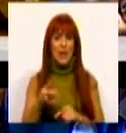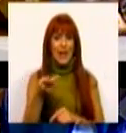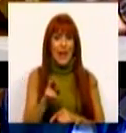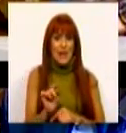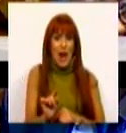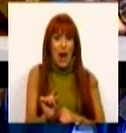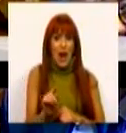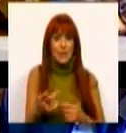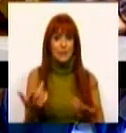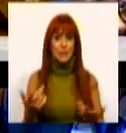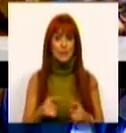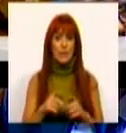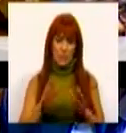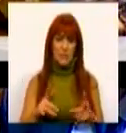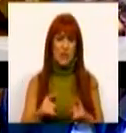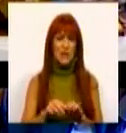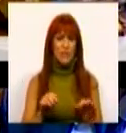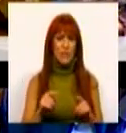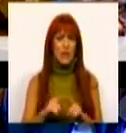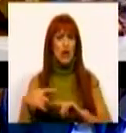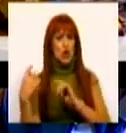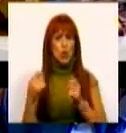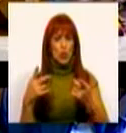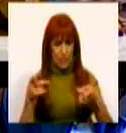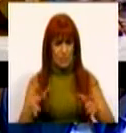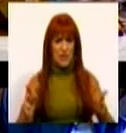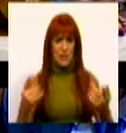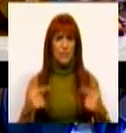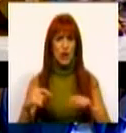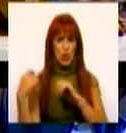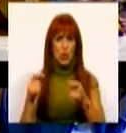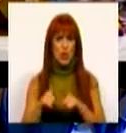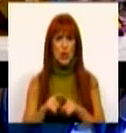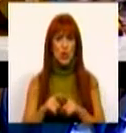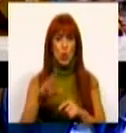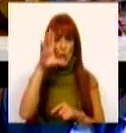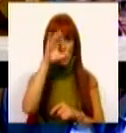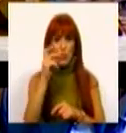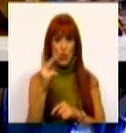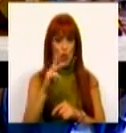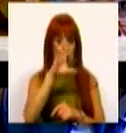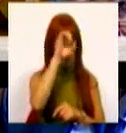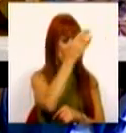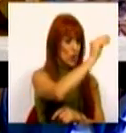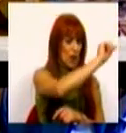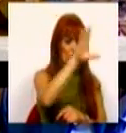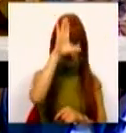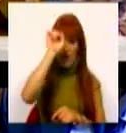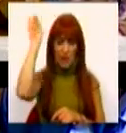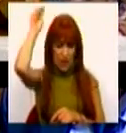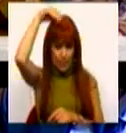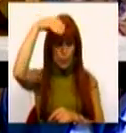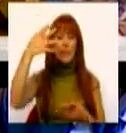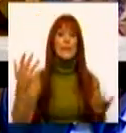taxa, deve ser, pelo menos, discutida e será com certeza discutida entre os dois governos, o Governo Regional e o Governo da República,